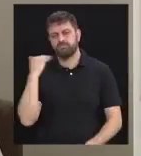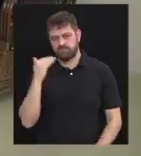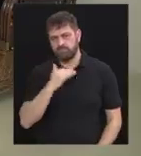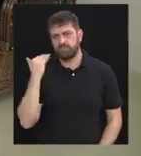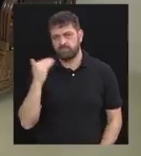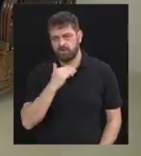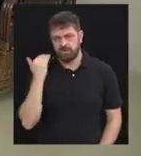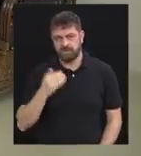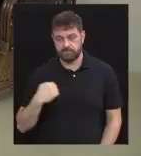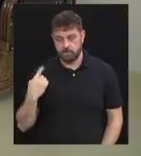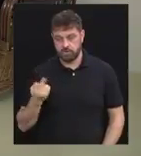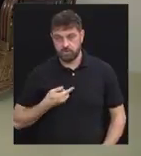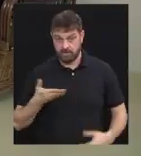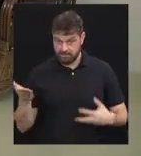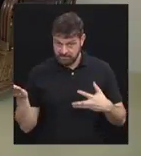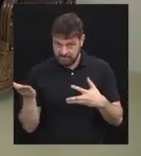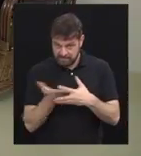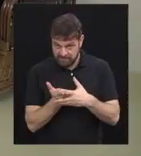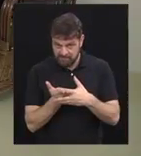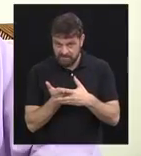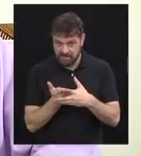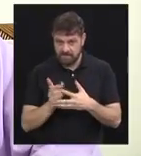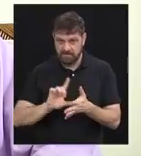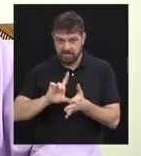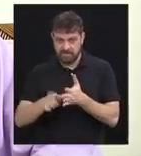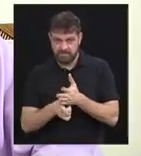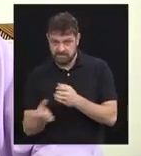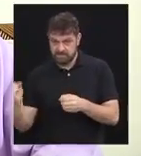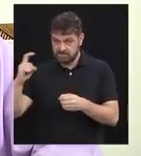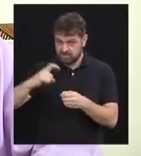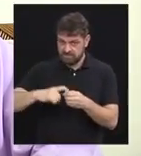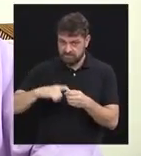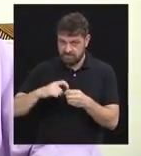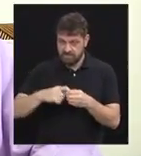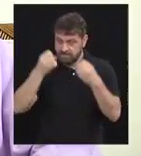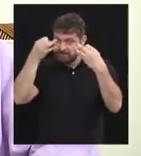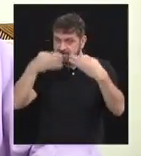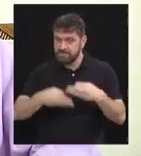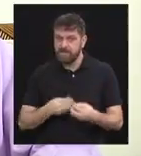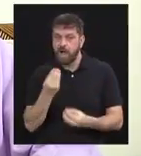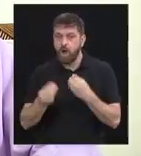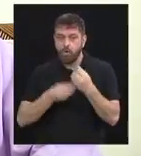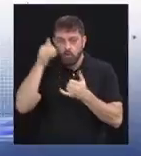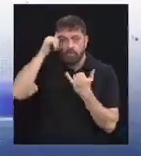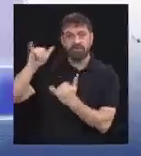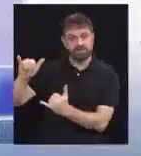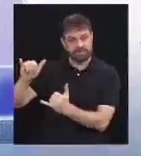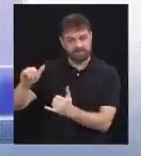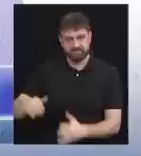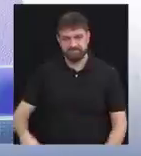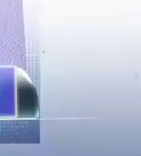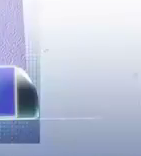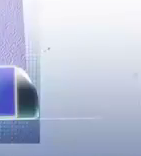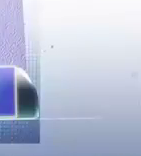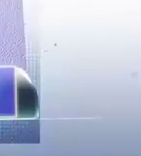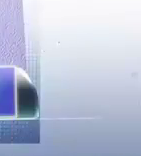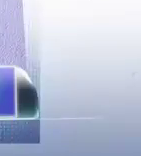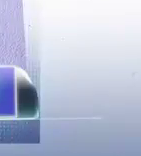doença. Doutor, a gente vai para um rápido intervalo e logo mais a gente vai falar sobre prevenção.